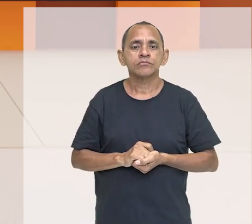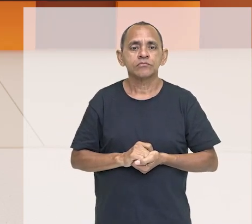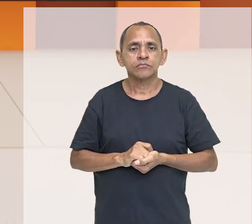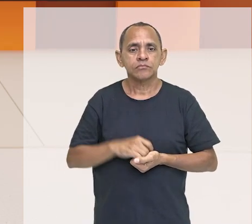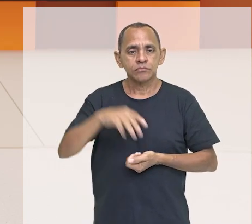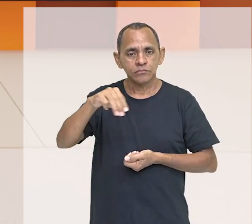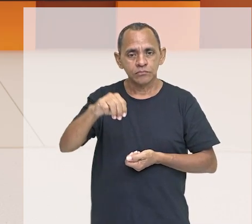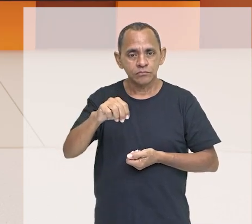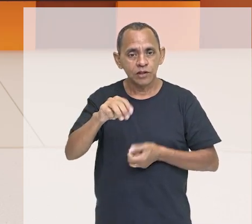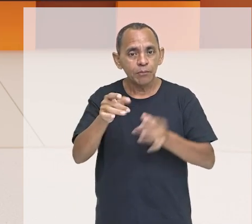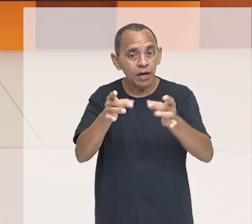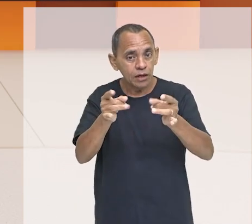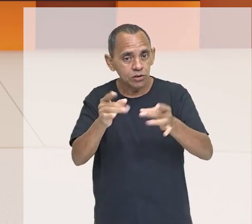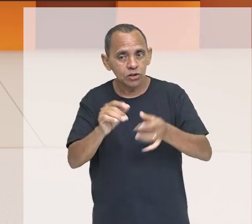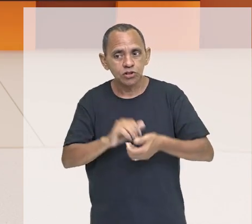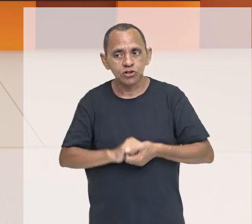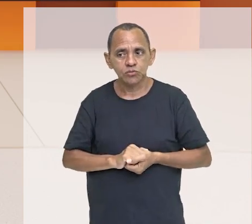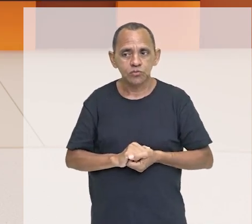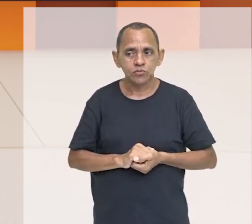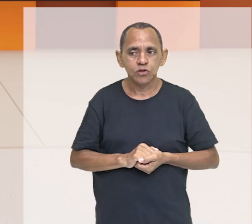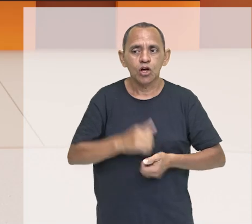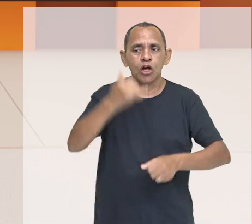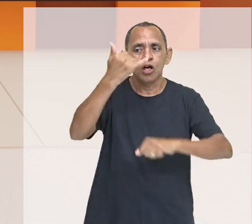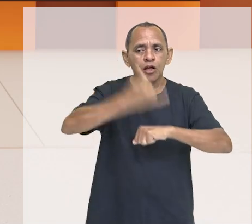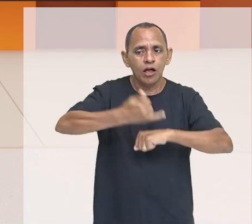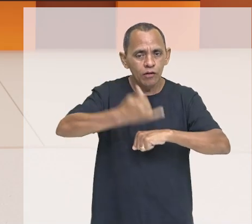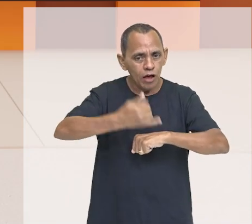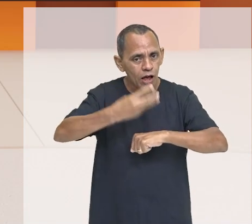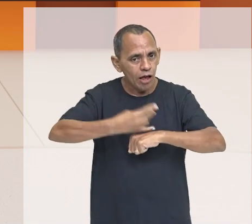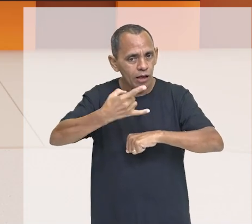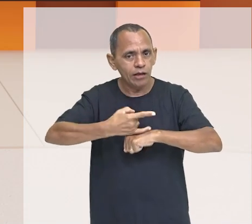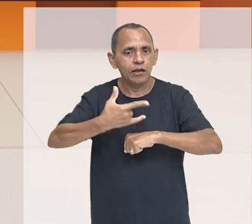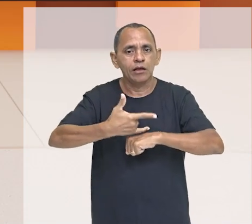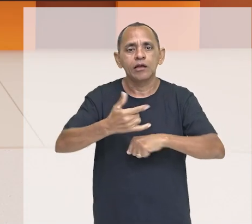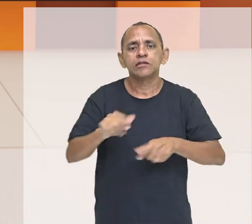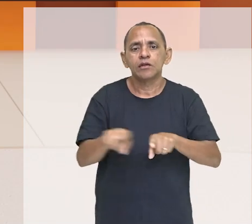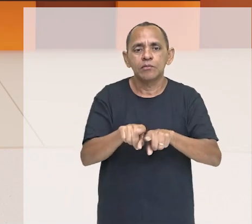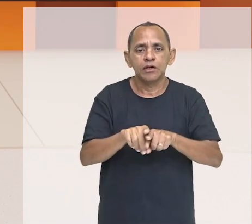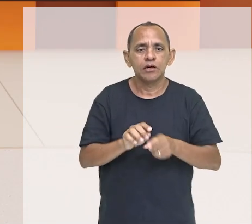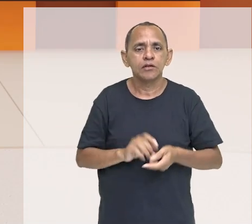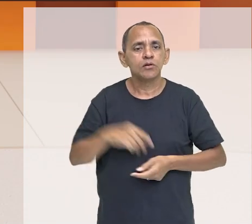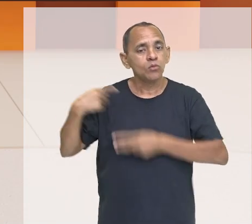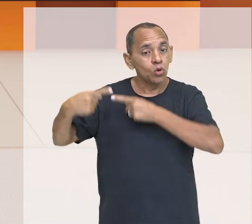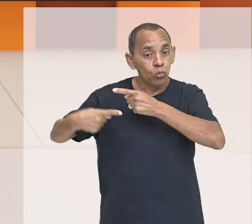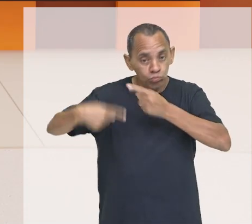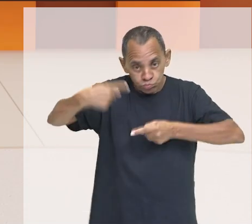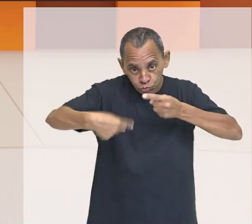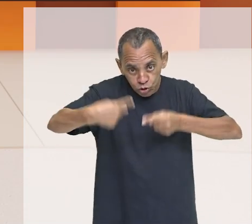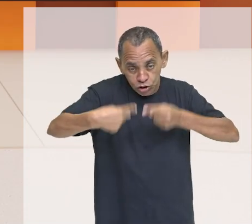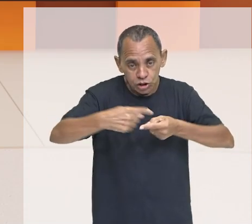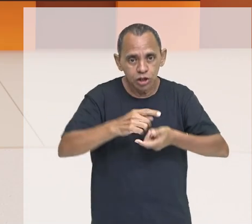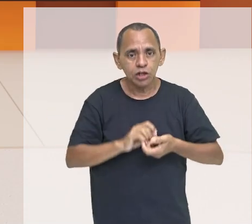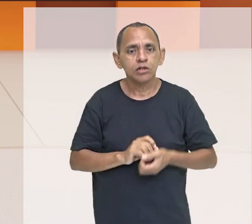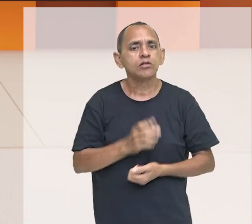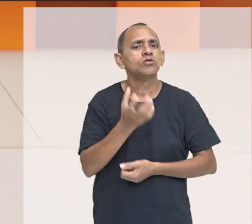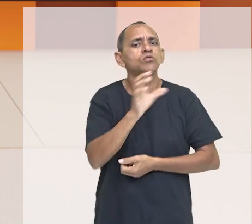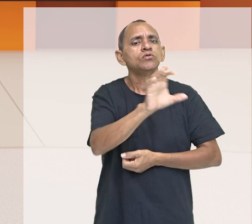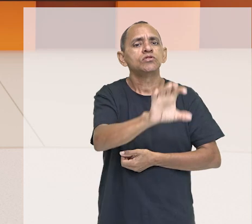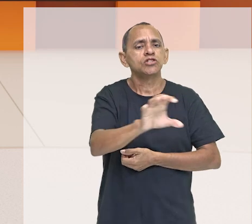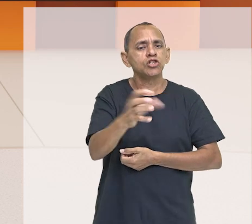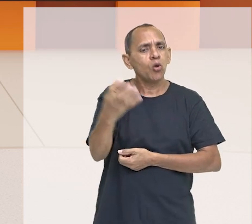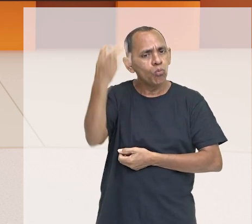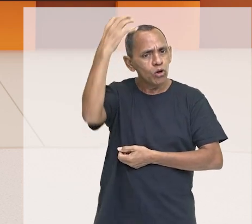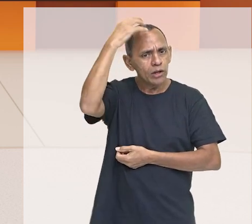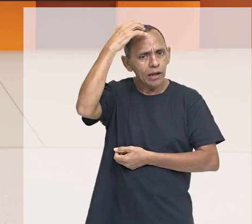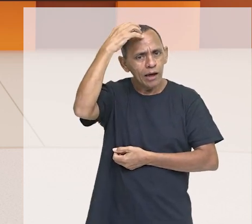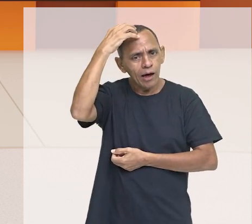economia. Então, o Estado controlava a economia. Na política, centralização do Estado pelo monarca, não é